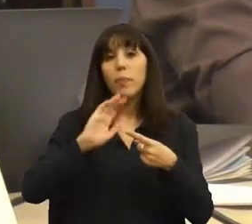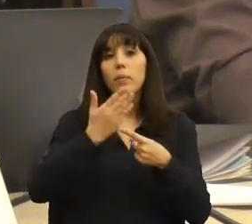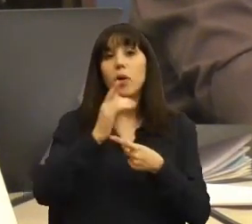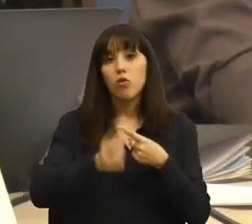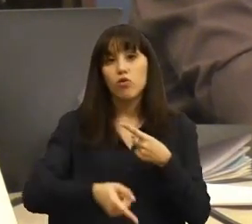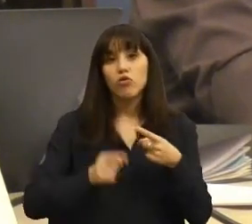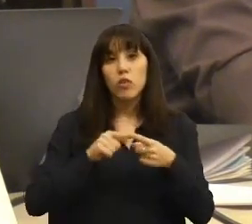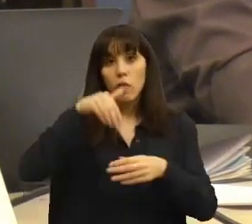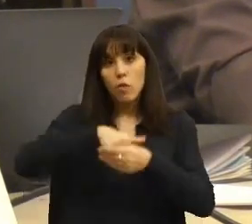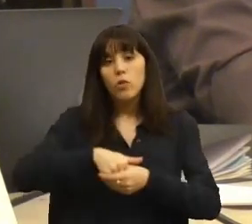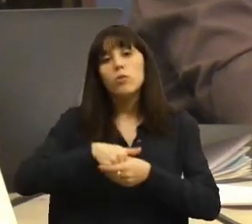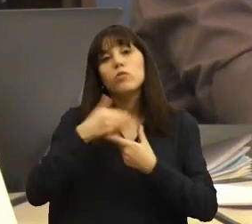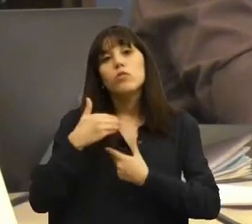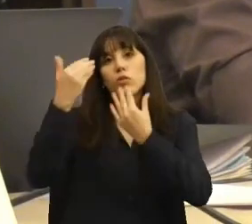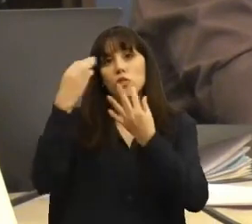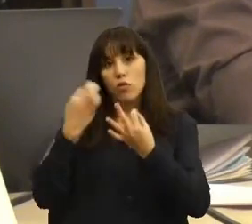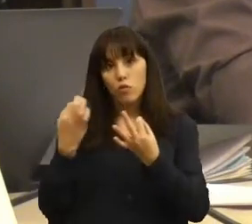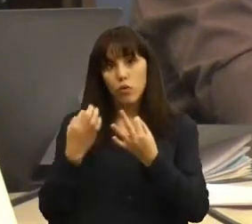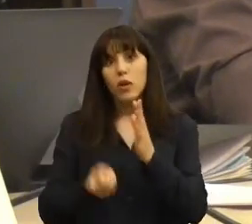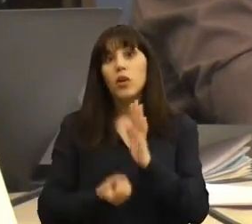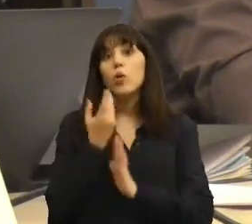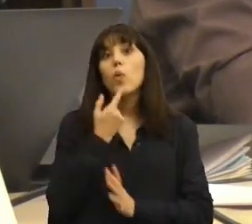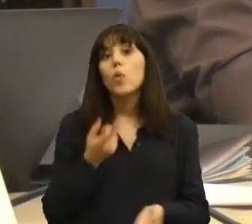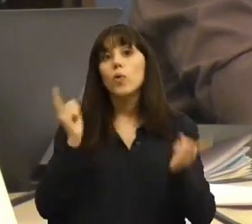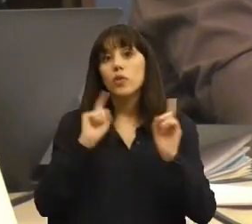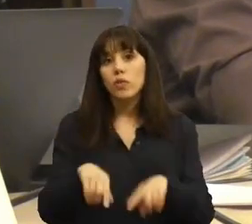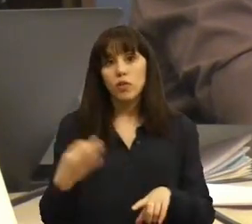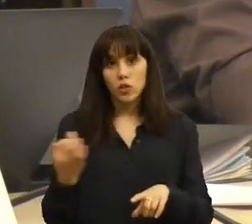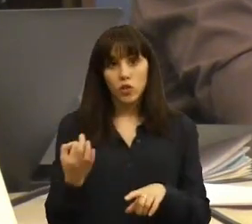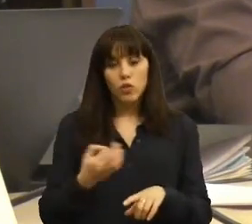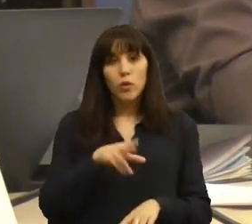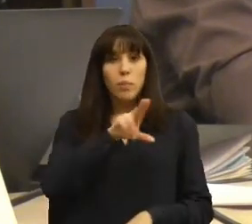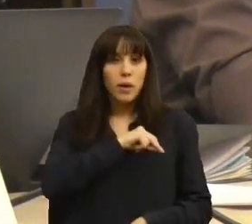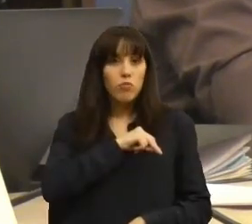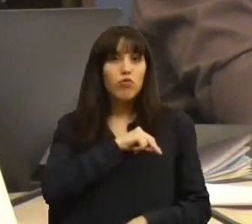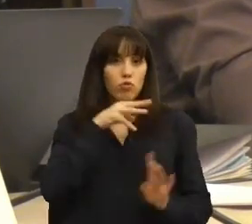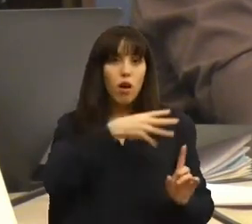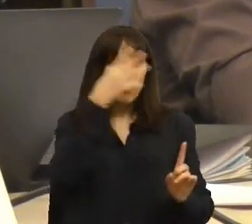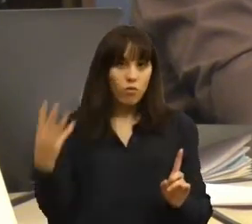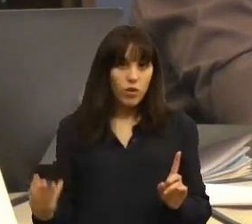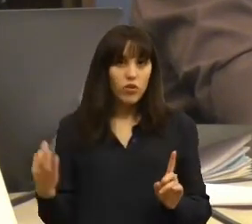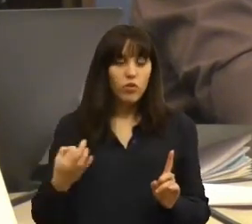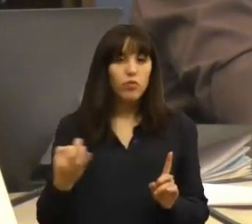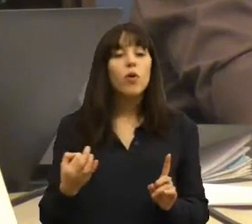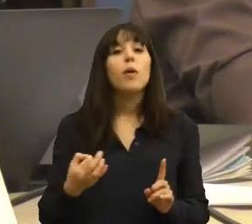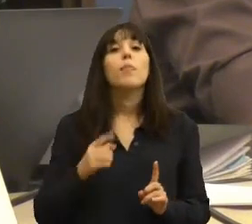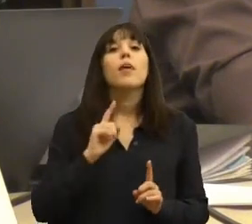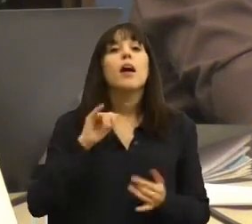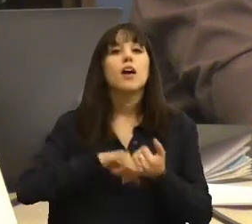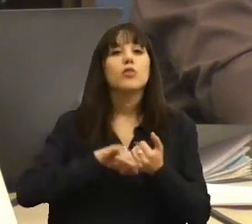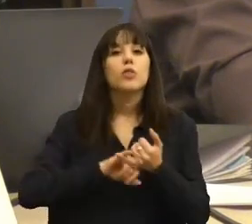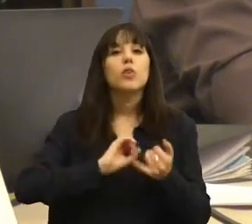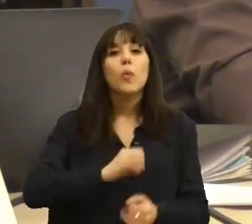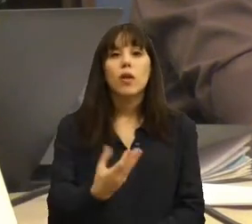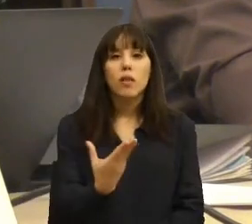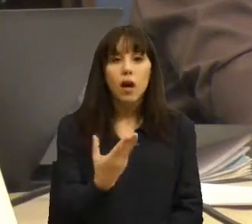O primeiro dos dois é um voto de saudação pela realização de mais uma edição dos Prémios Arco-Íris promovida pela Associação ILGA e que